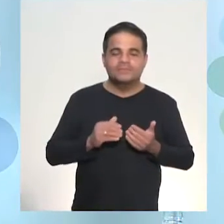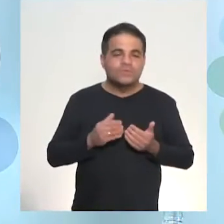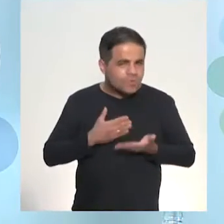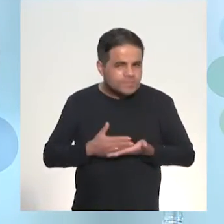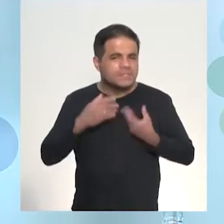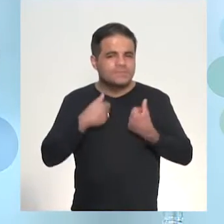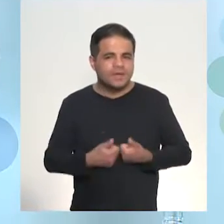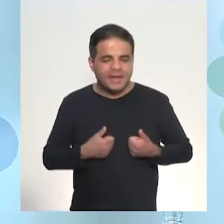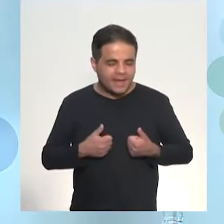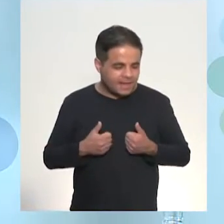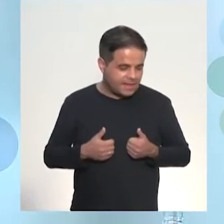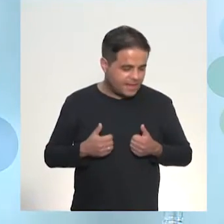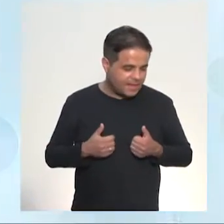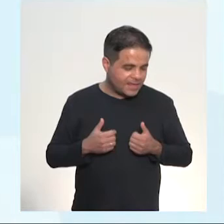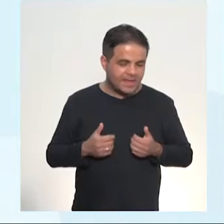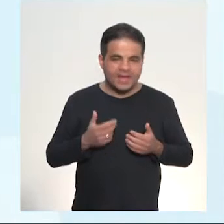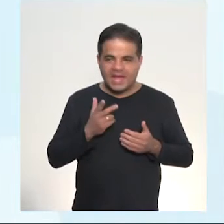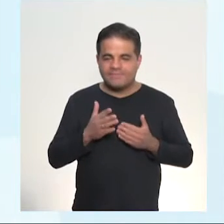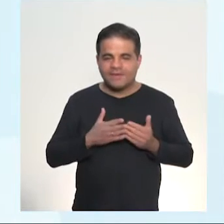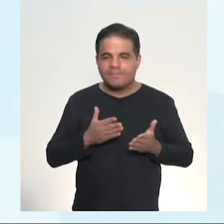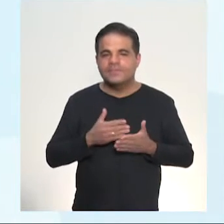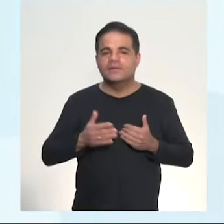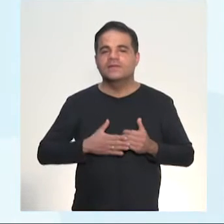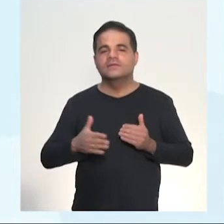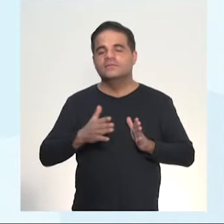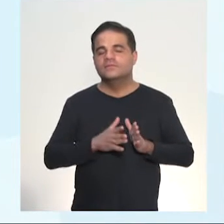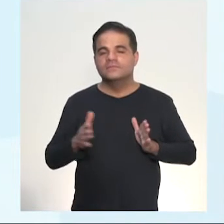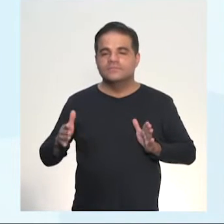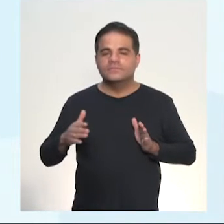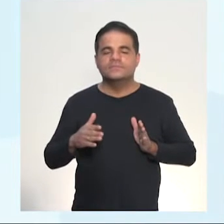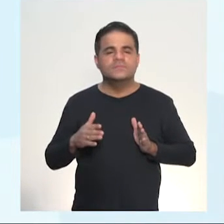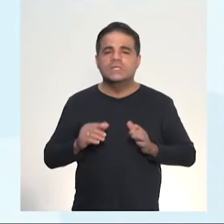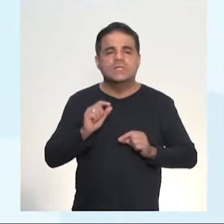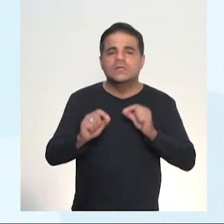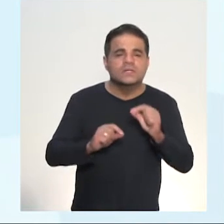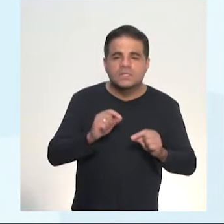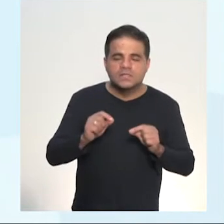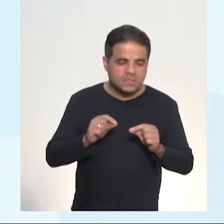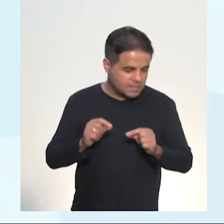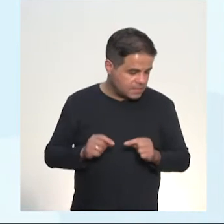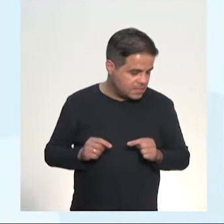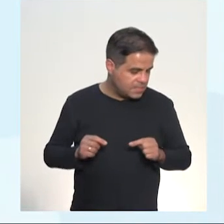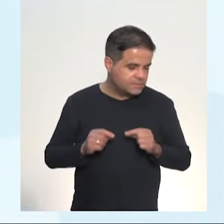bem. Então vamos lá, mais. Como começamos bem, vamos de mais. Quem